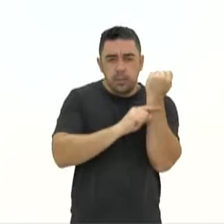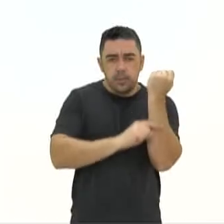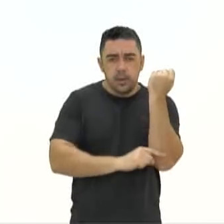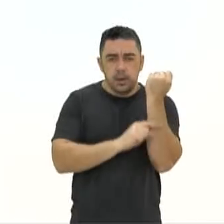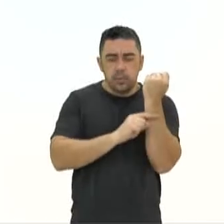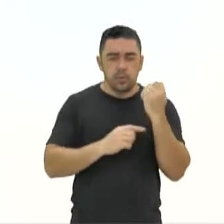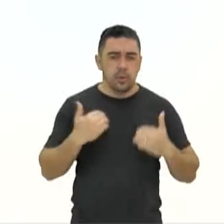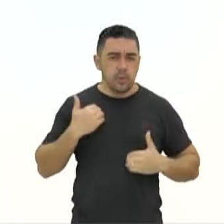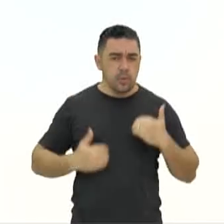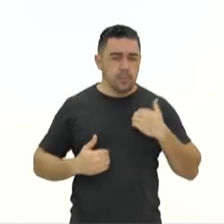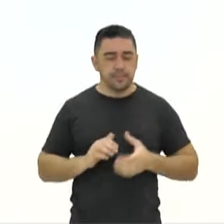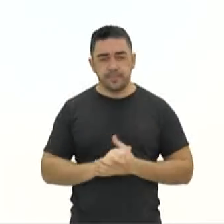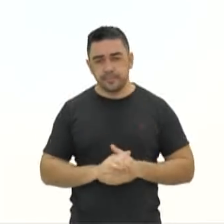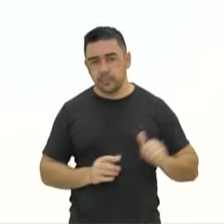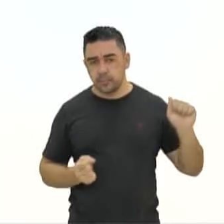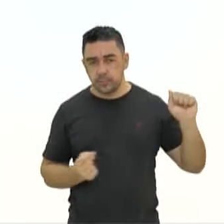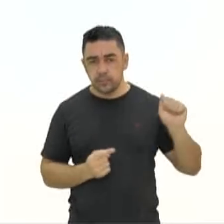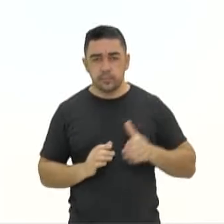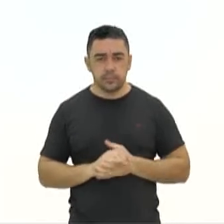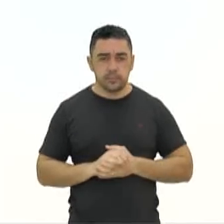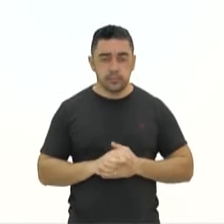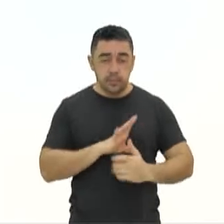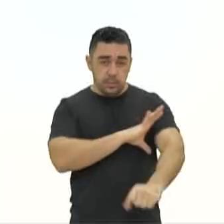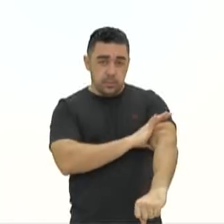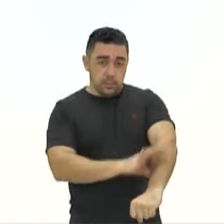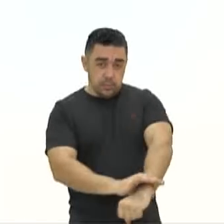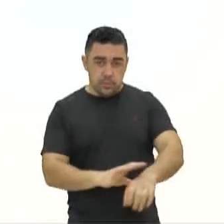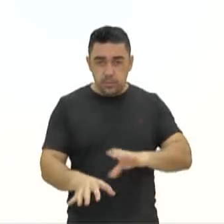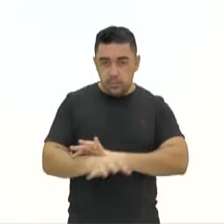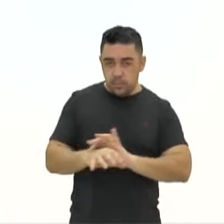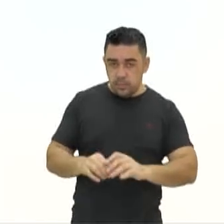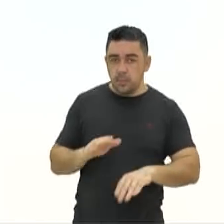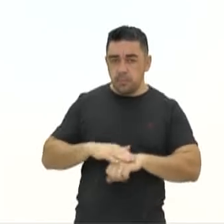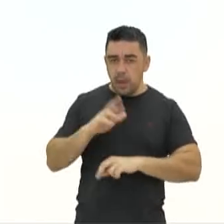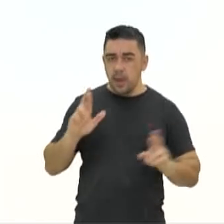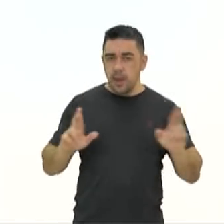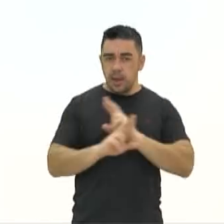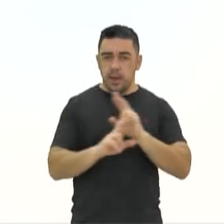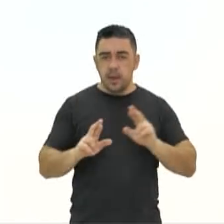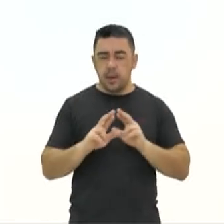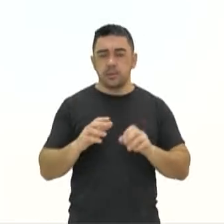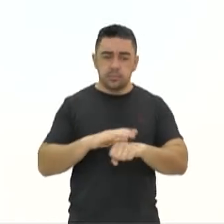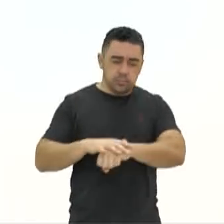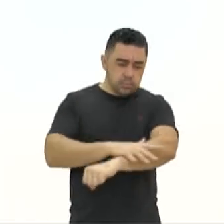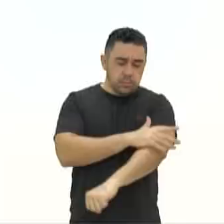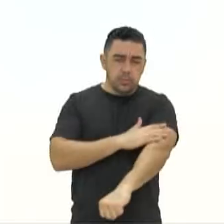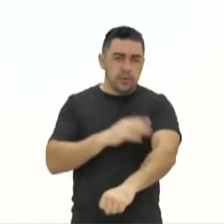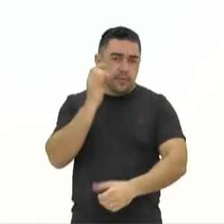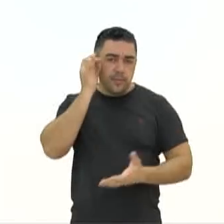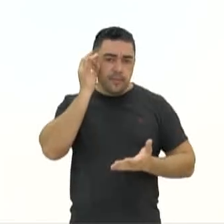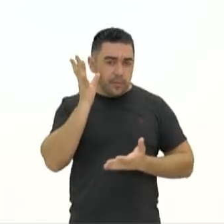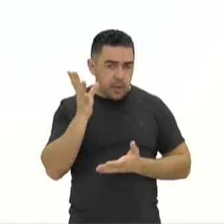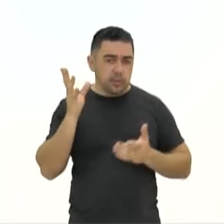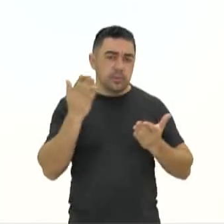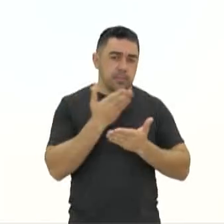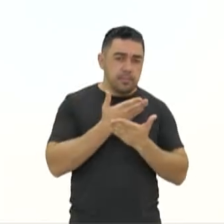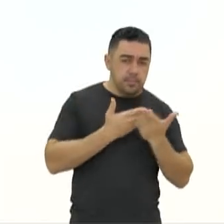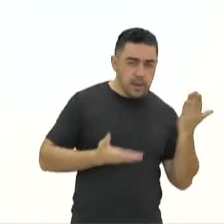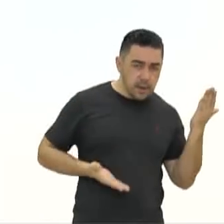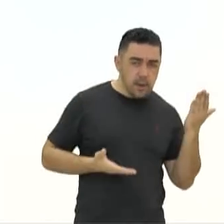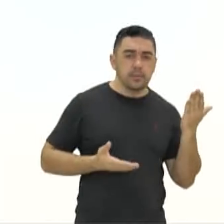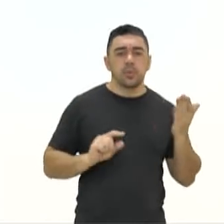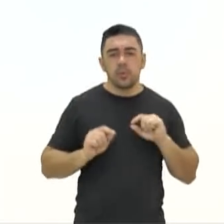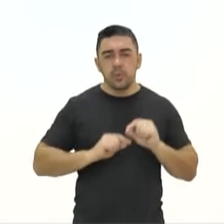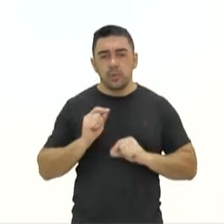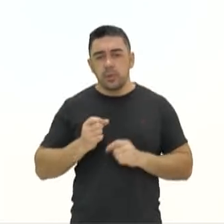corporal? Letra A. Membros mais longos apresentam maior relação superfície-volume, facilitando a perda maior